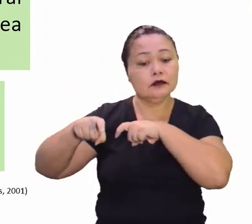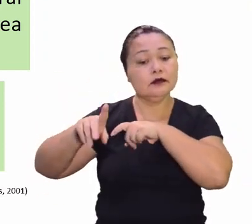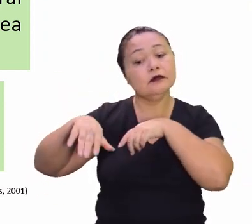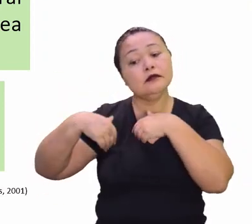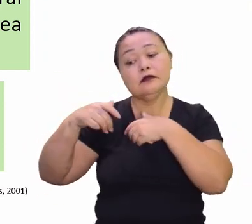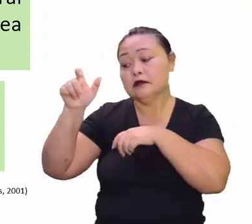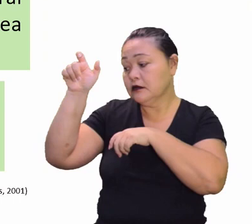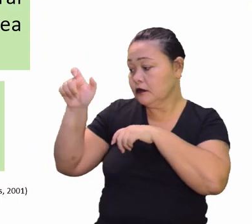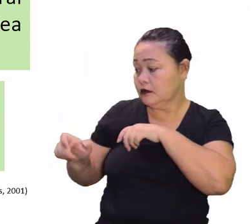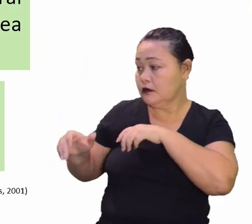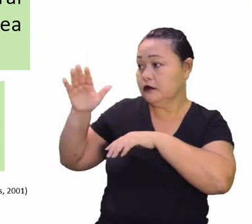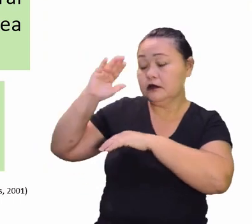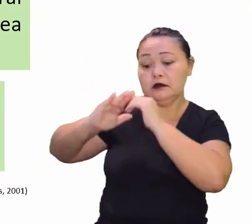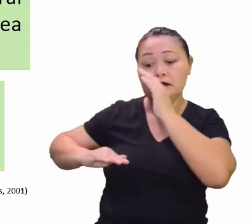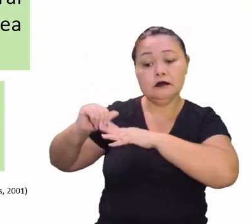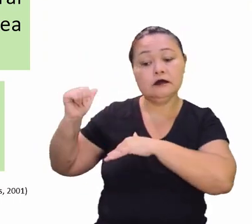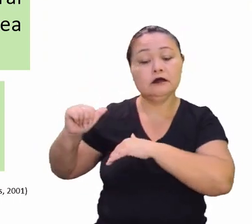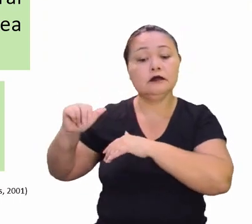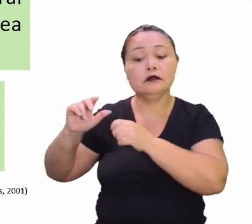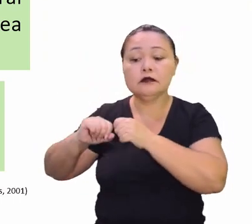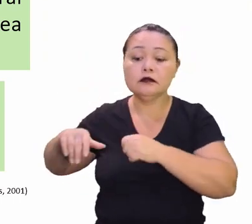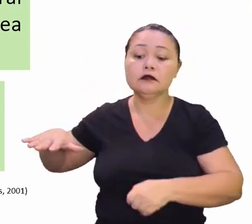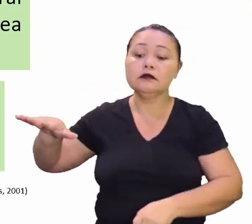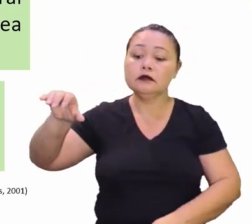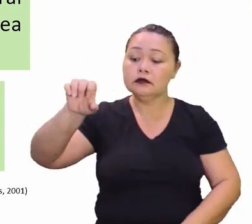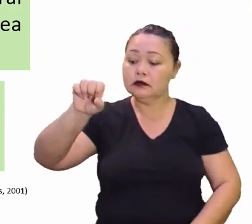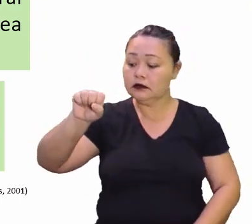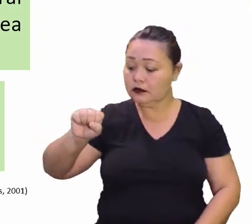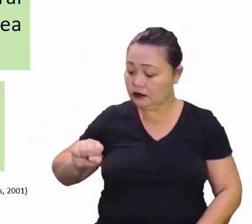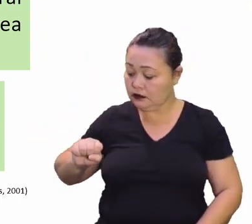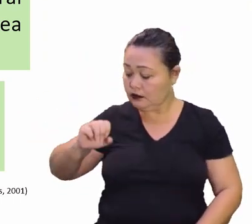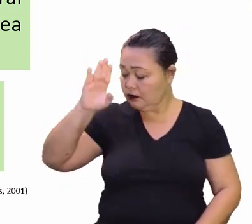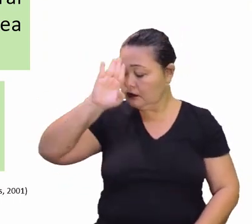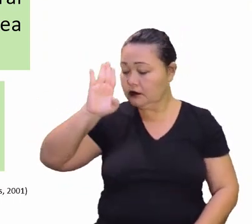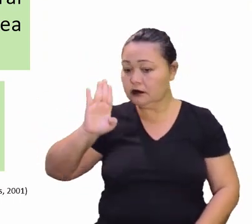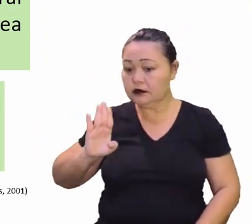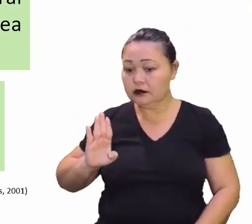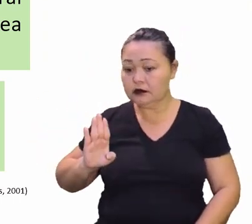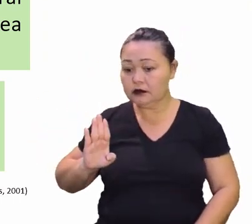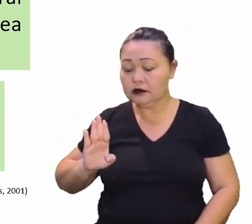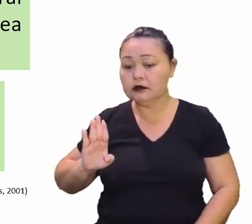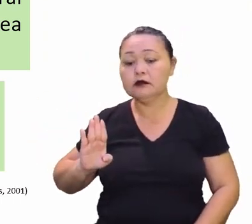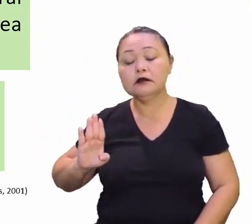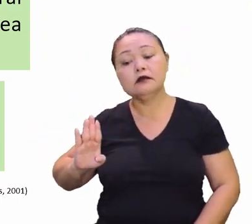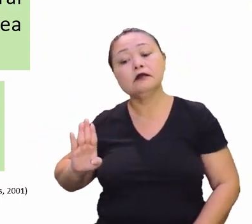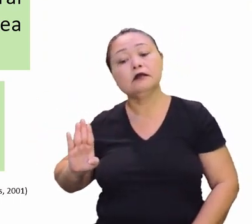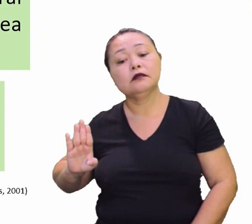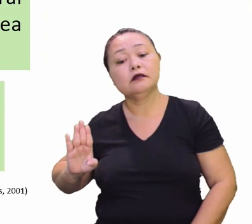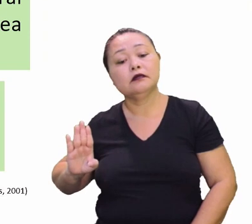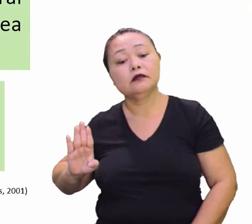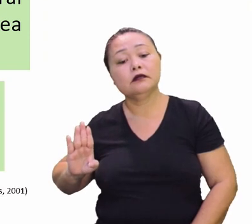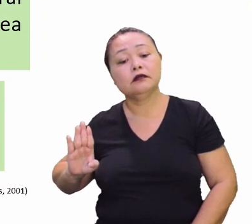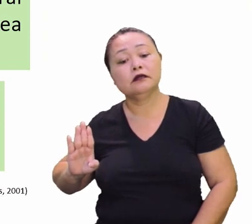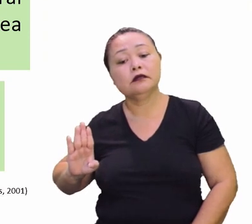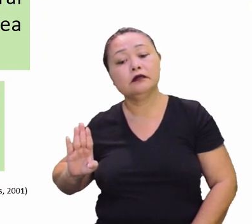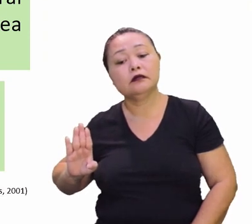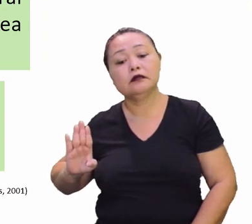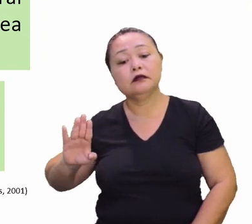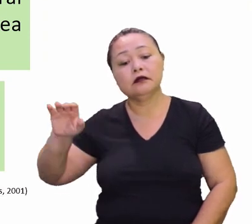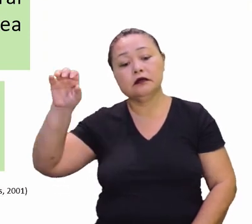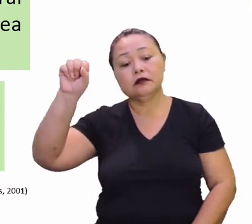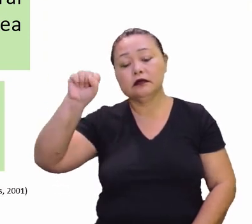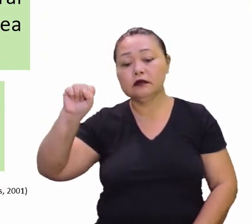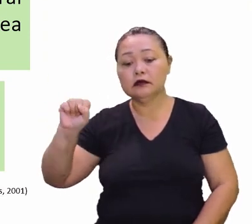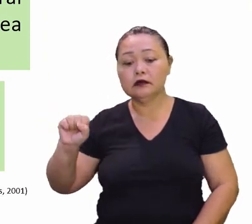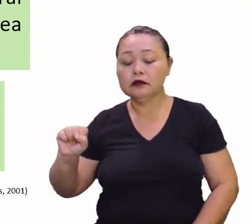O agricultor vem principalmente da região sul do Brasil, Isso. já falamos isso, Muito bem. vem